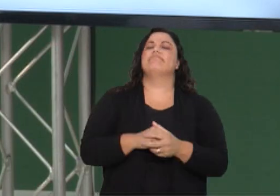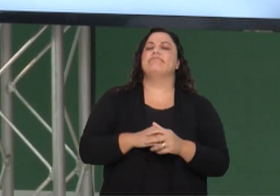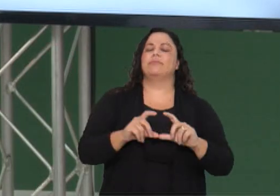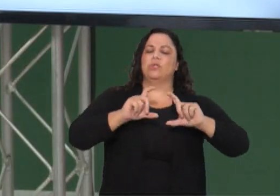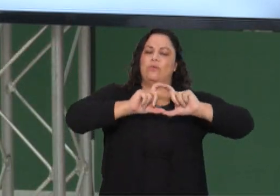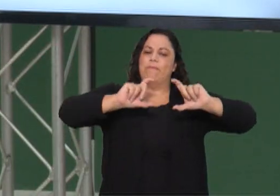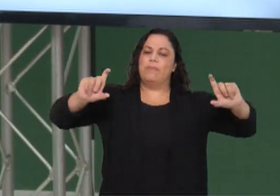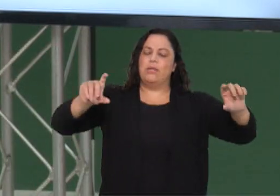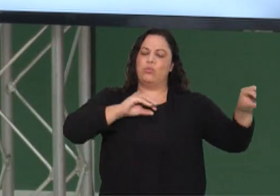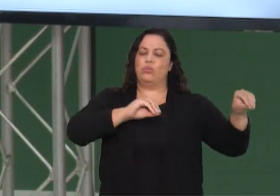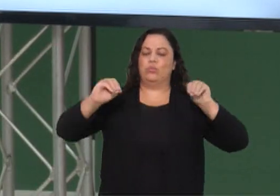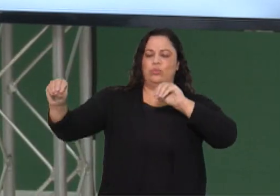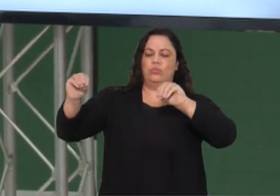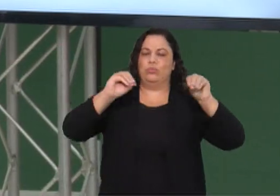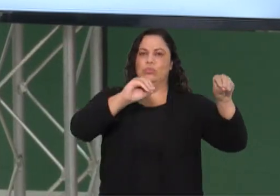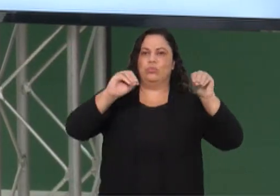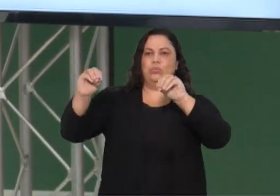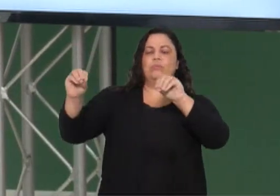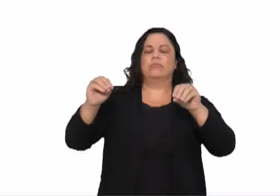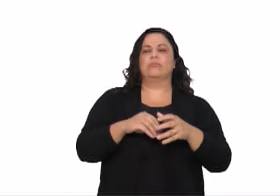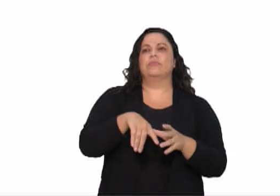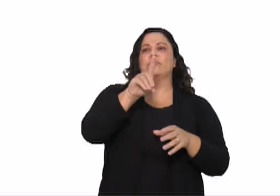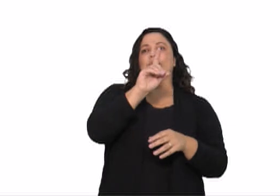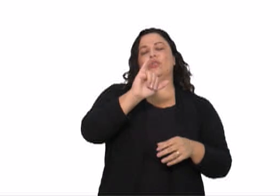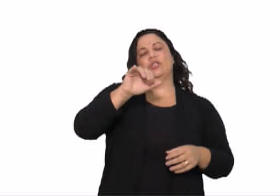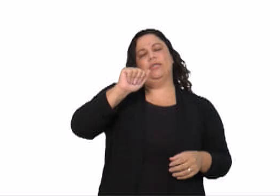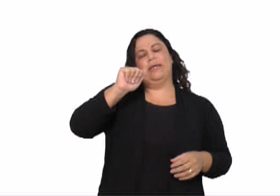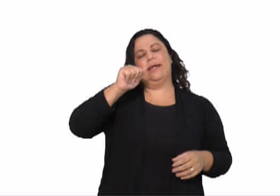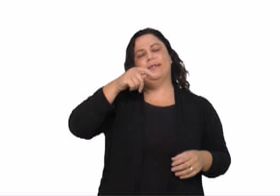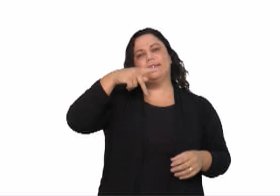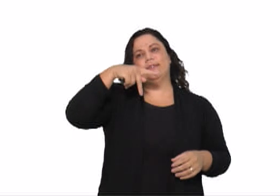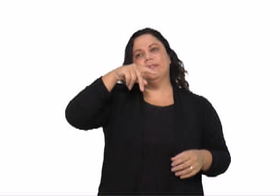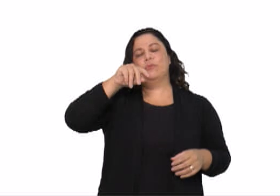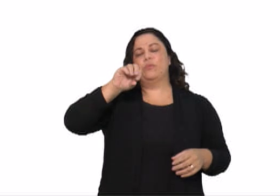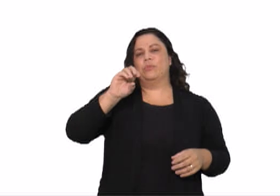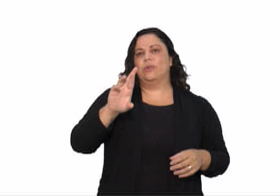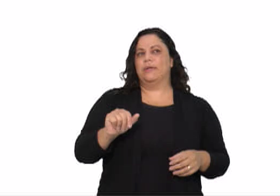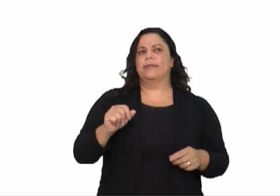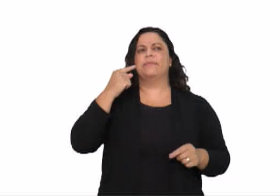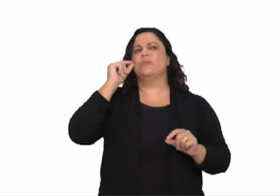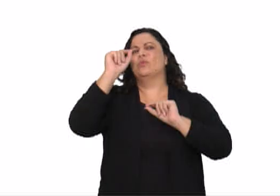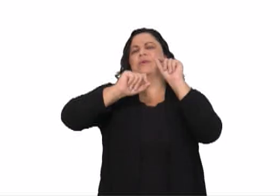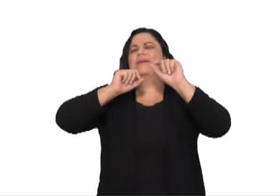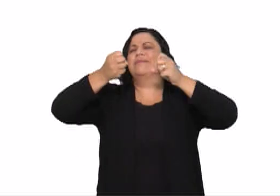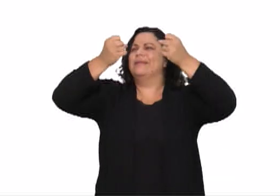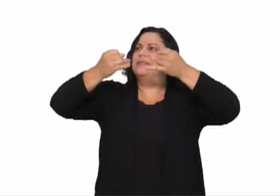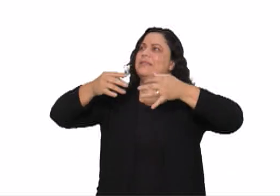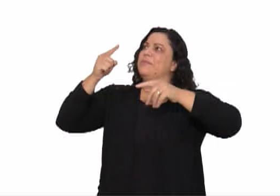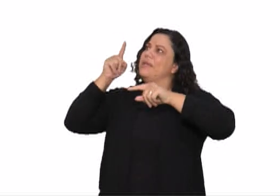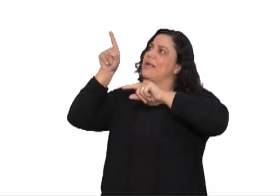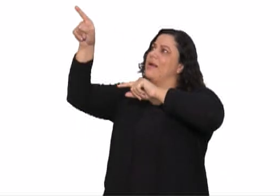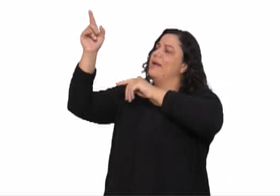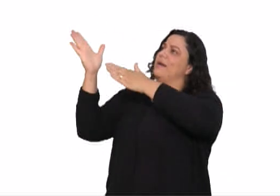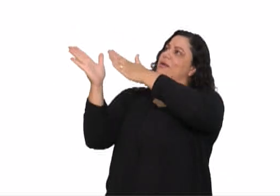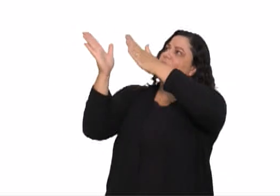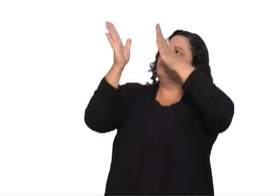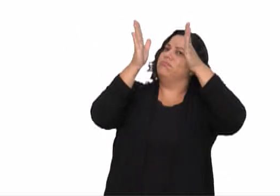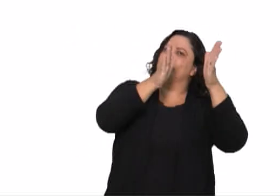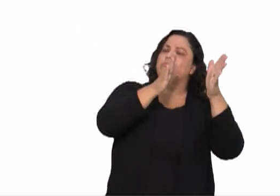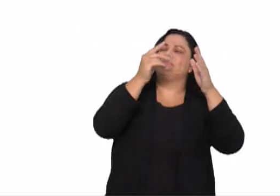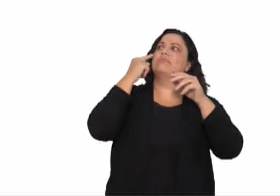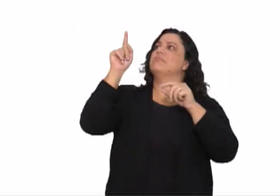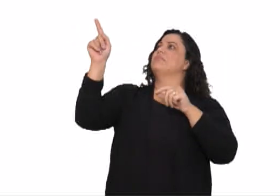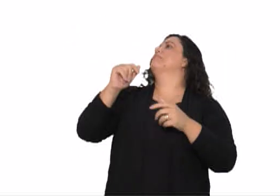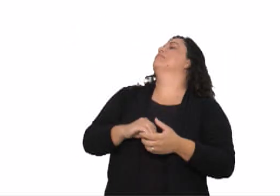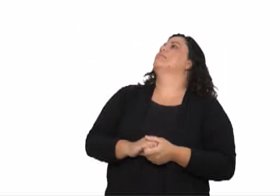dessa migração. Grécia Antiga, está aqui uma imagem, Segunda Diáspora Grega, no século VIII ao século